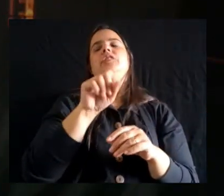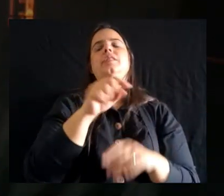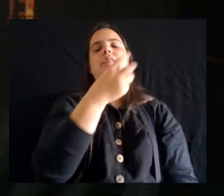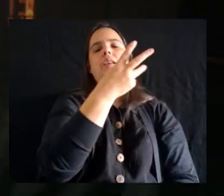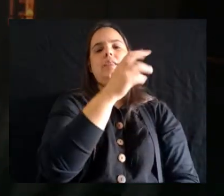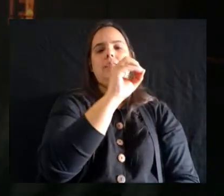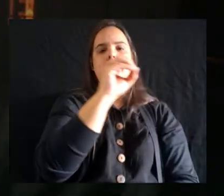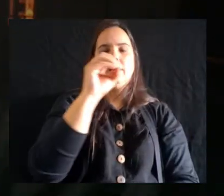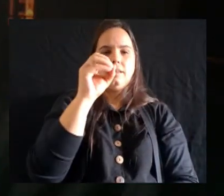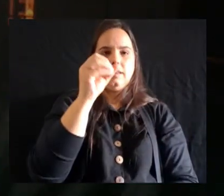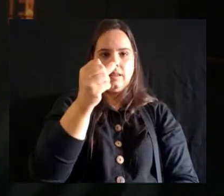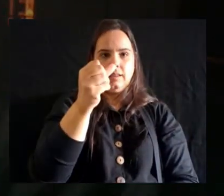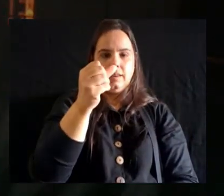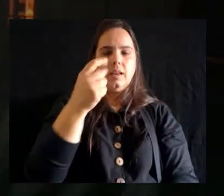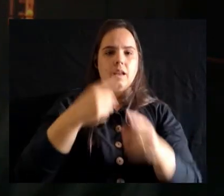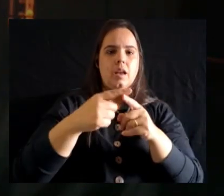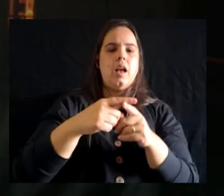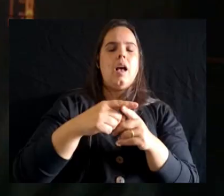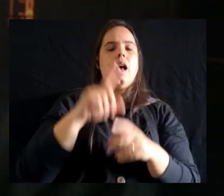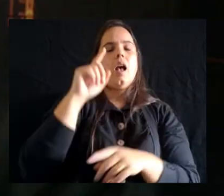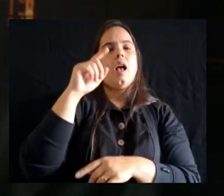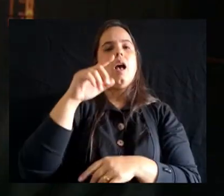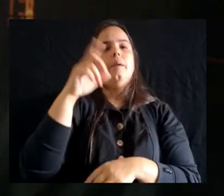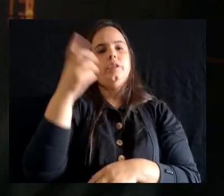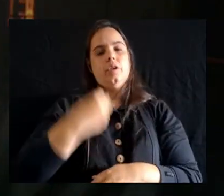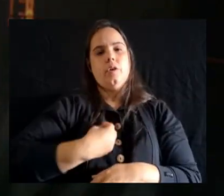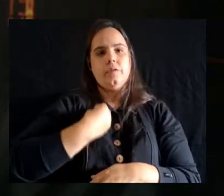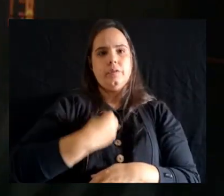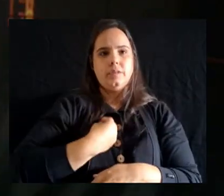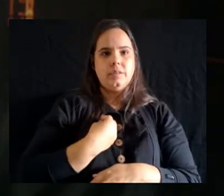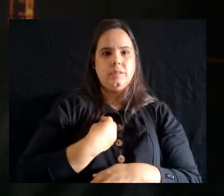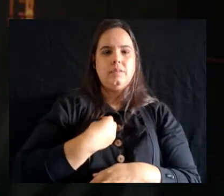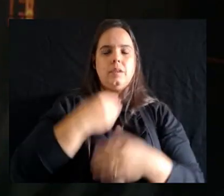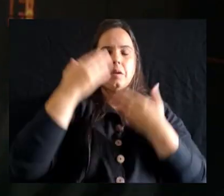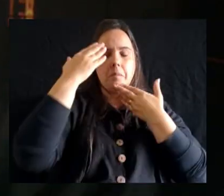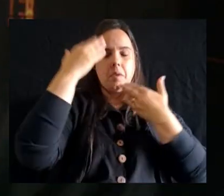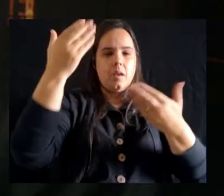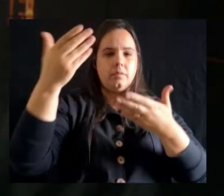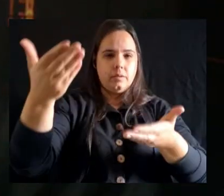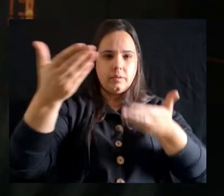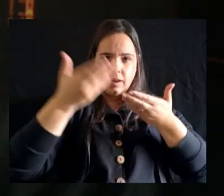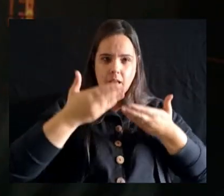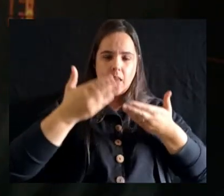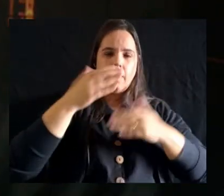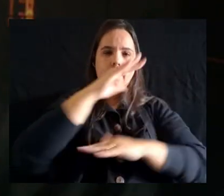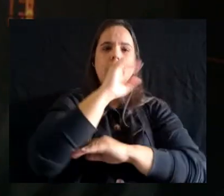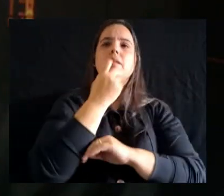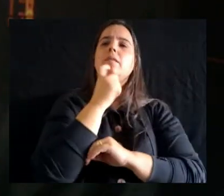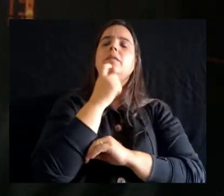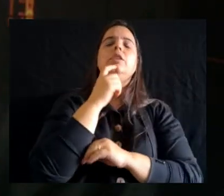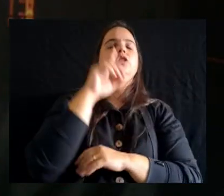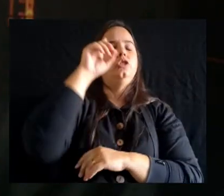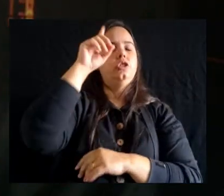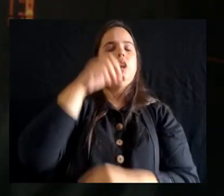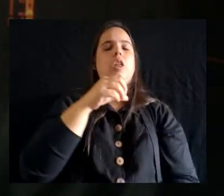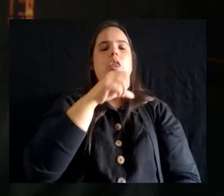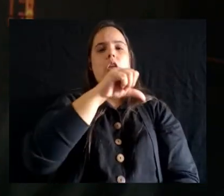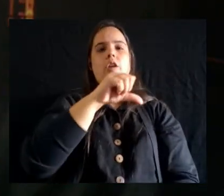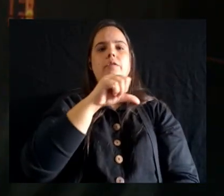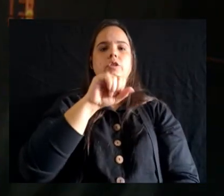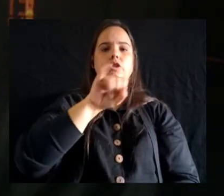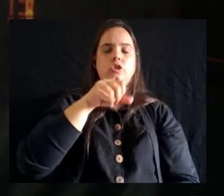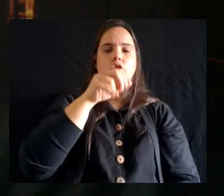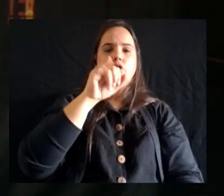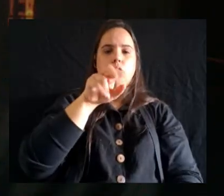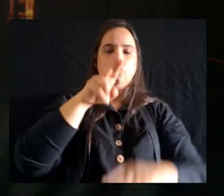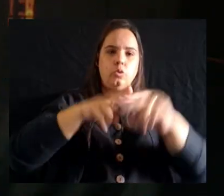diretrizes orçamentárias para o próximo ano, para o ano de 2027, e a gente convida você para participar, para discutir